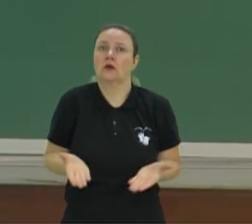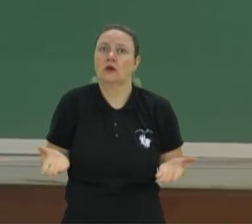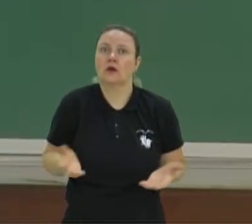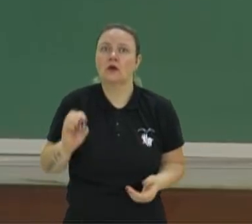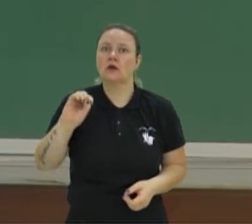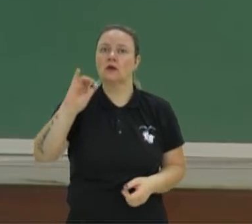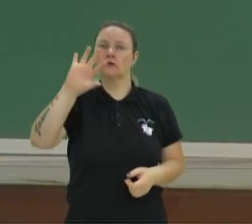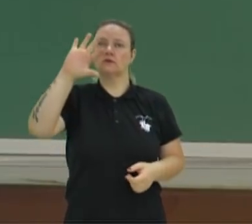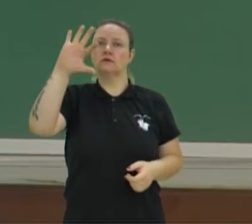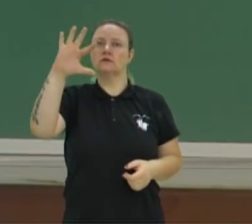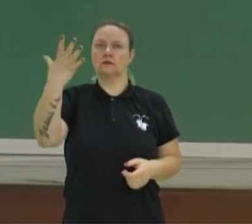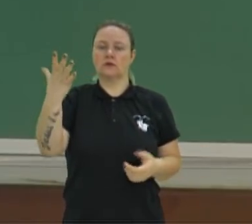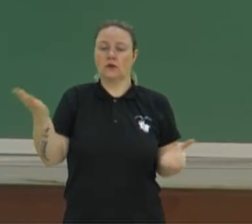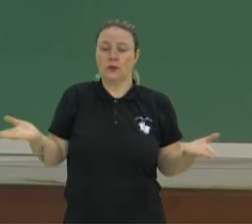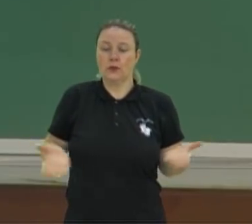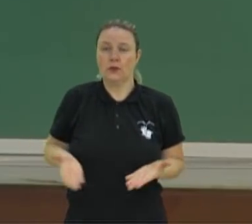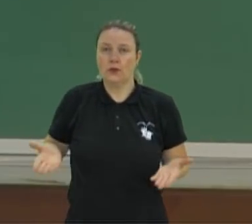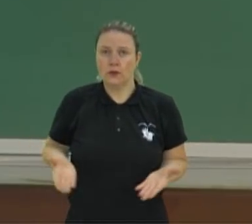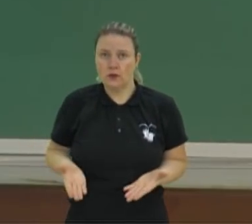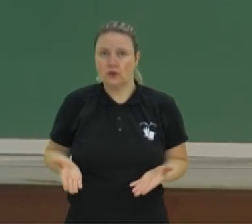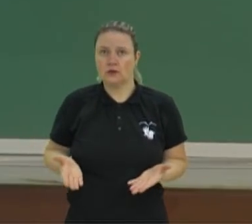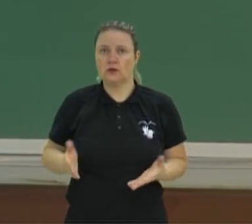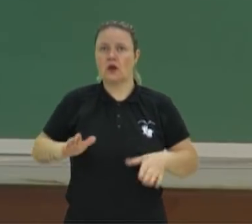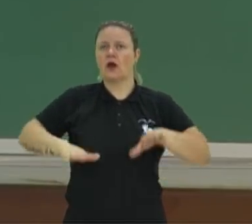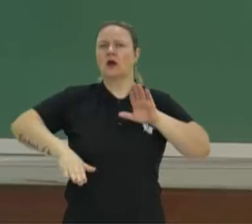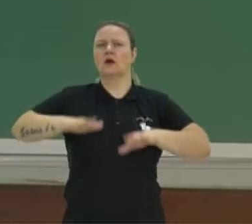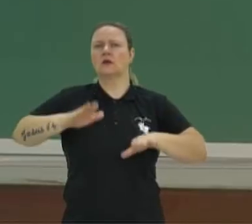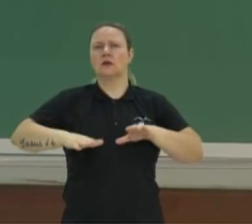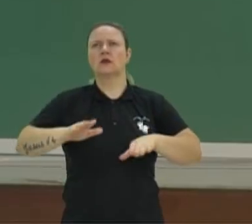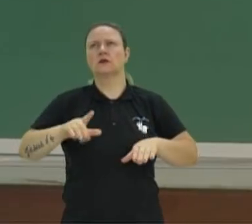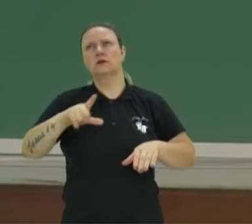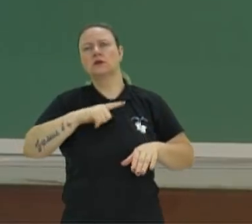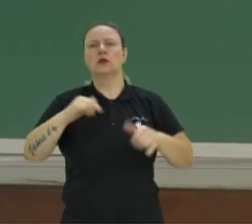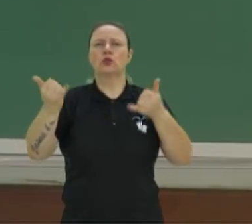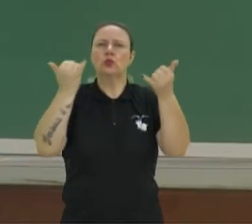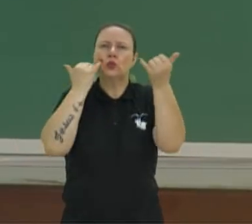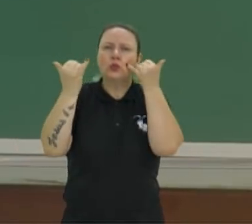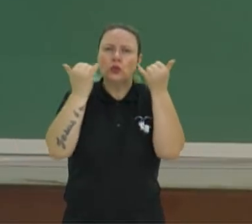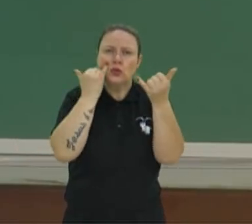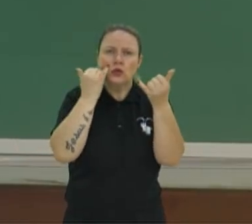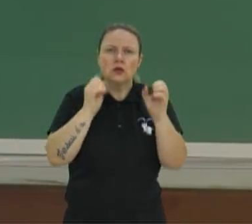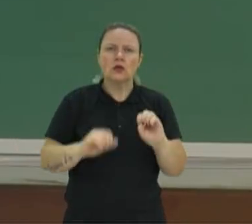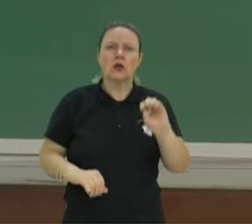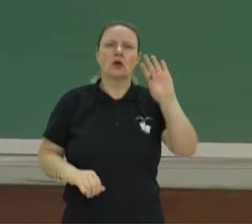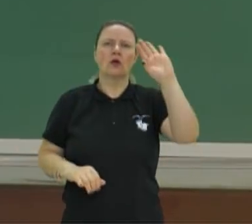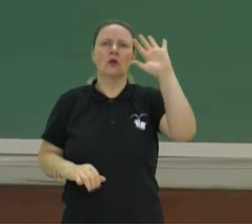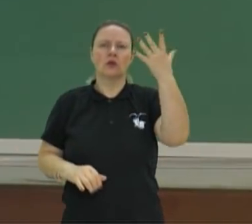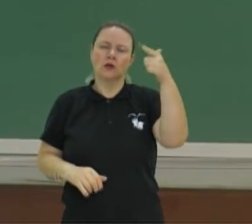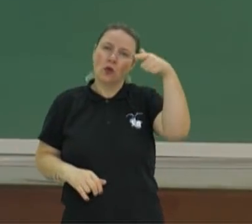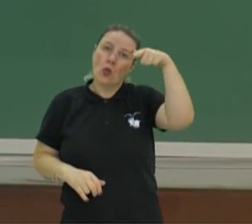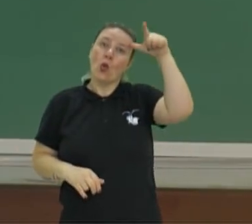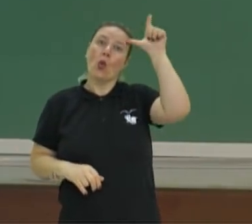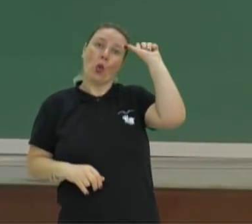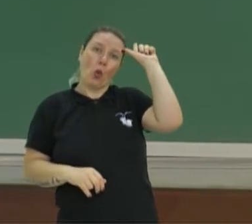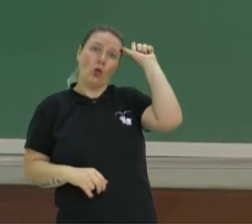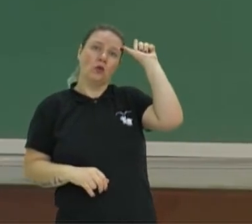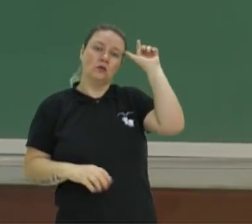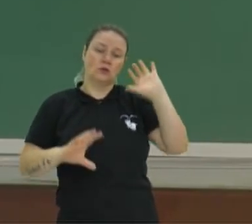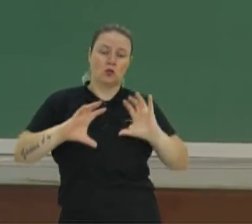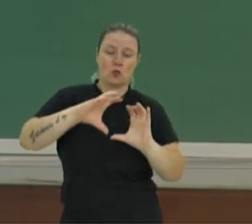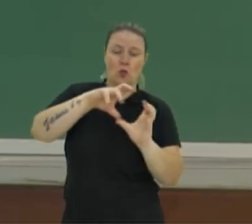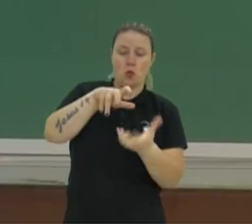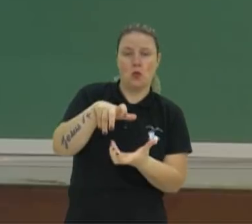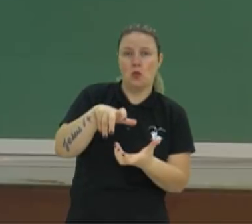agora. Muitas vezes nós vemos notícias que, por exemplo, aconteceu ontem o fato. Algo aconteceu ontem no mundo, ou